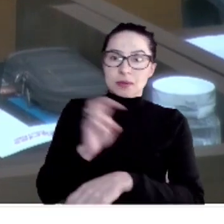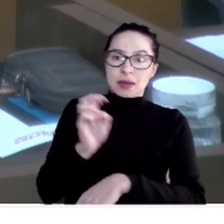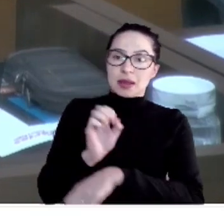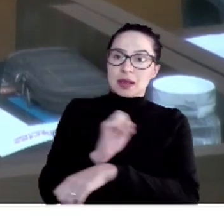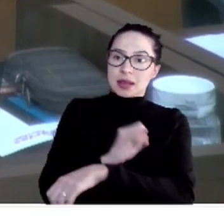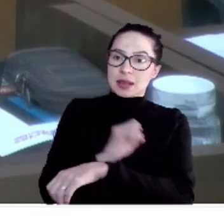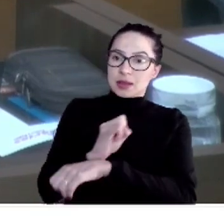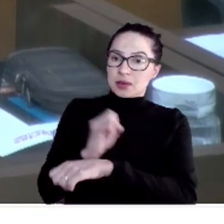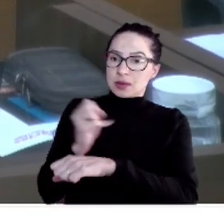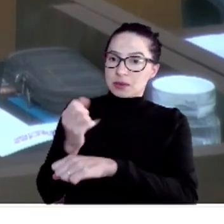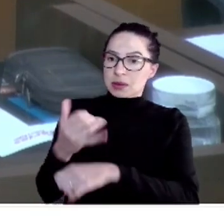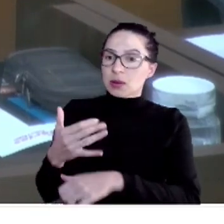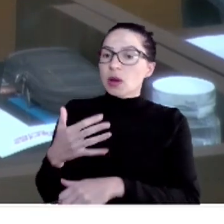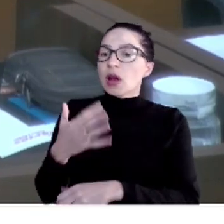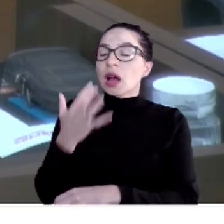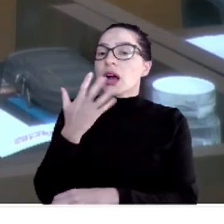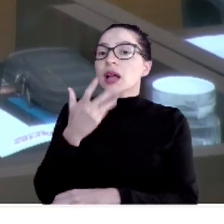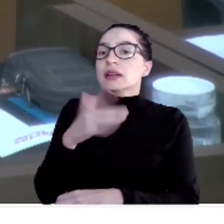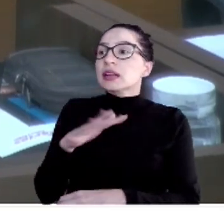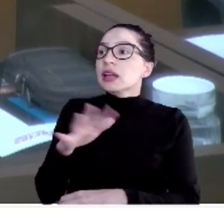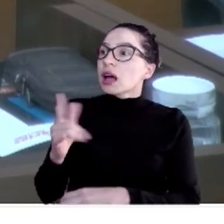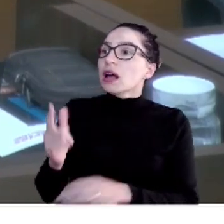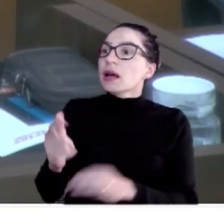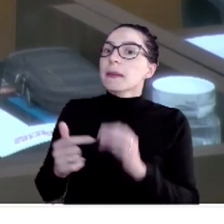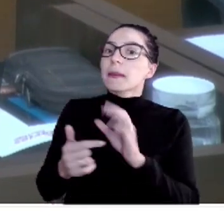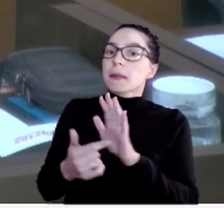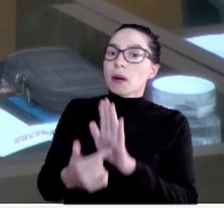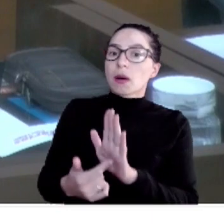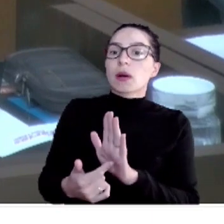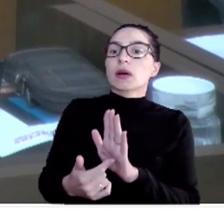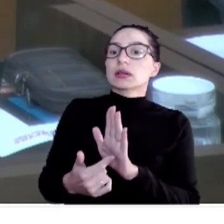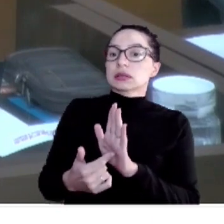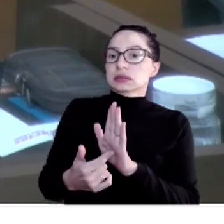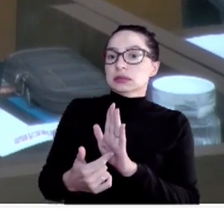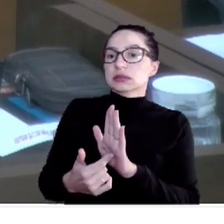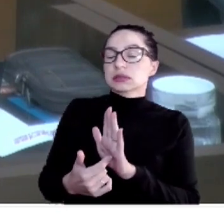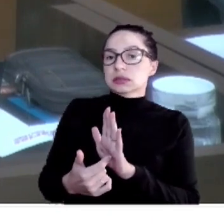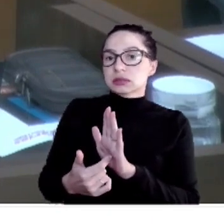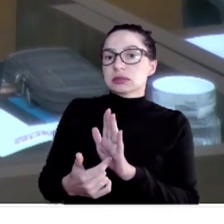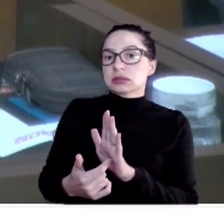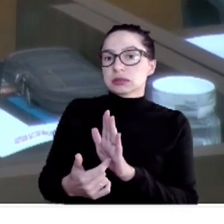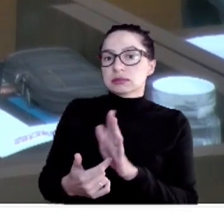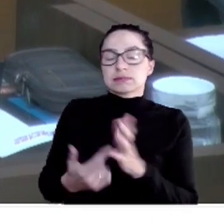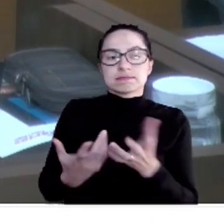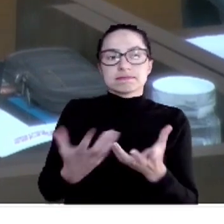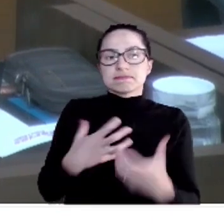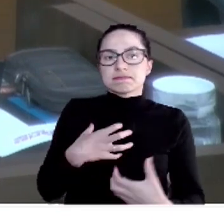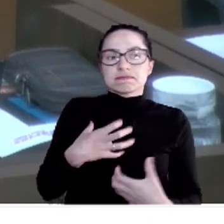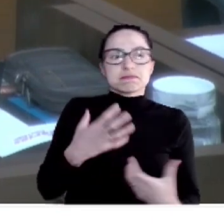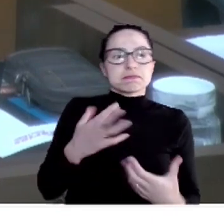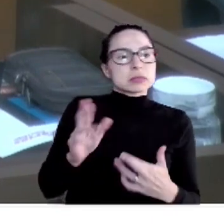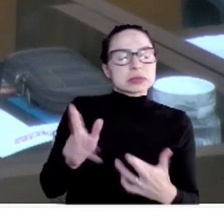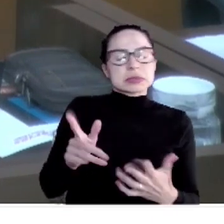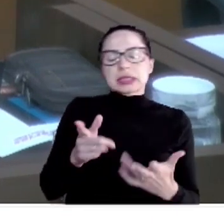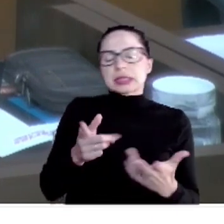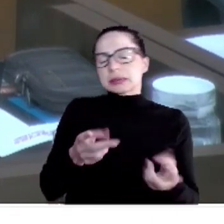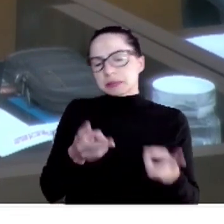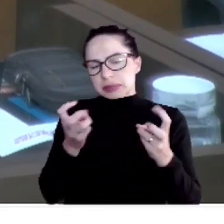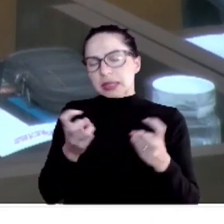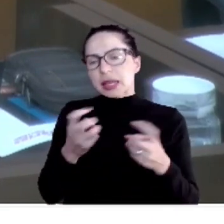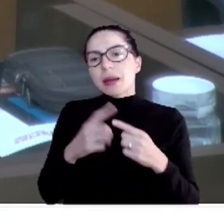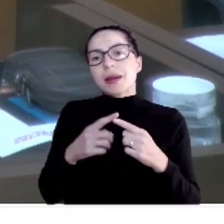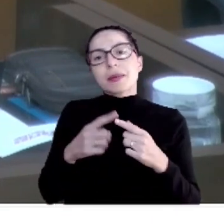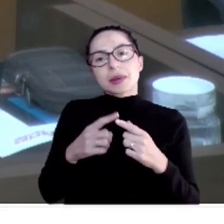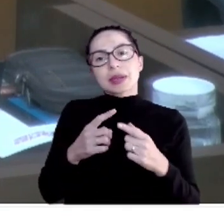e as crianças, elas apresentam uma coisa diferente acontecendo, porque a criança, ela é fruto do meio que ela